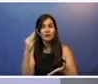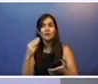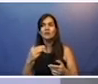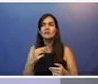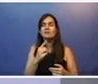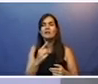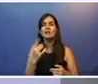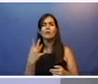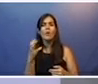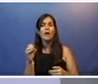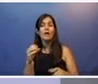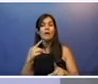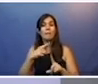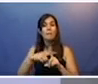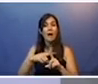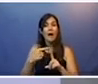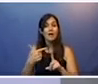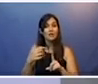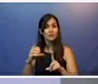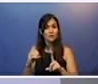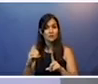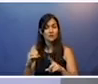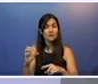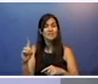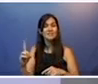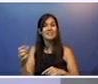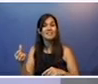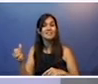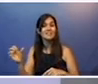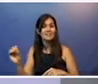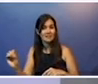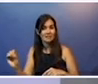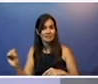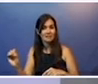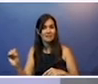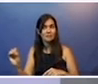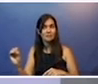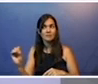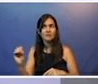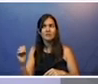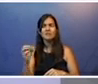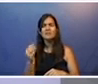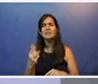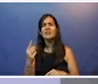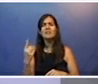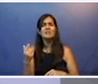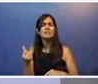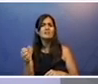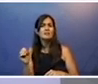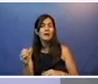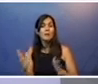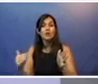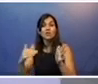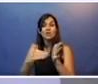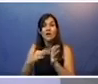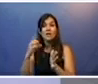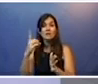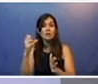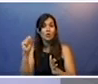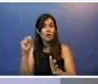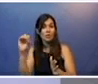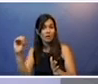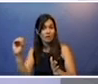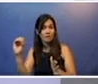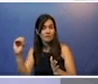140 mais 20 dá 160. 160 para chegar no 180 vai dar 20.